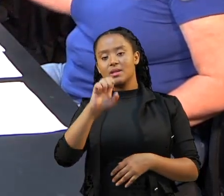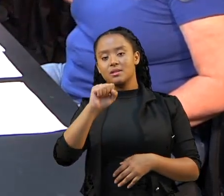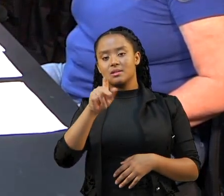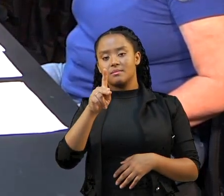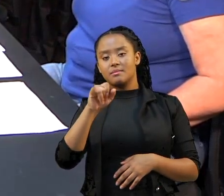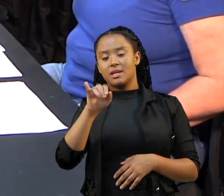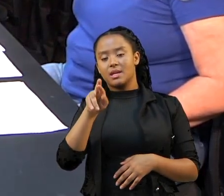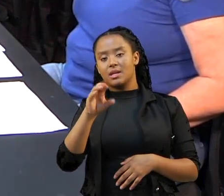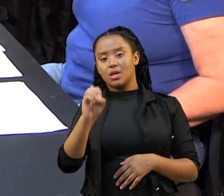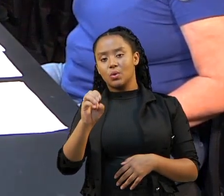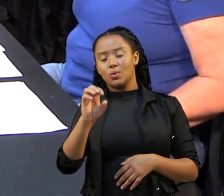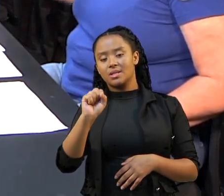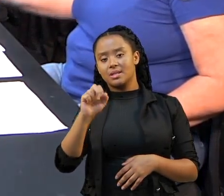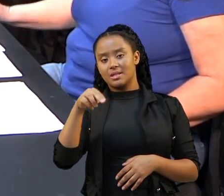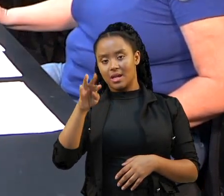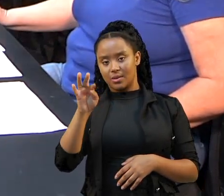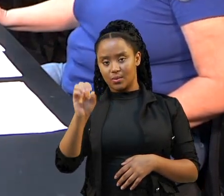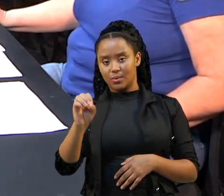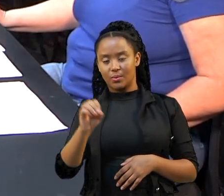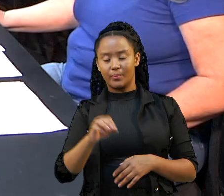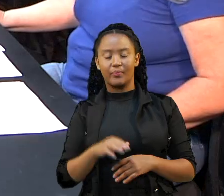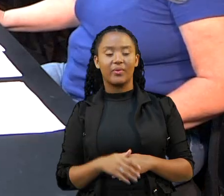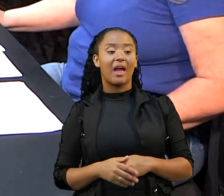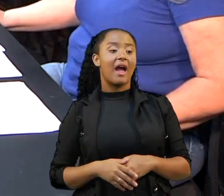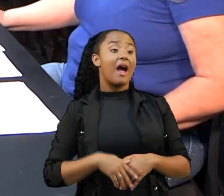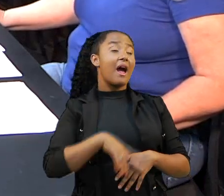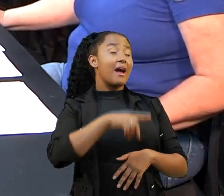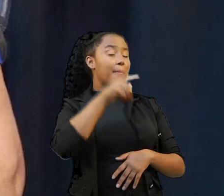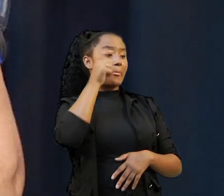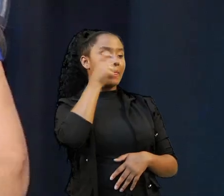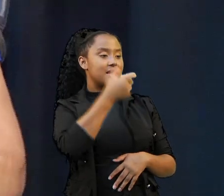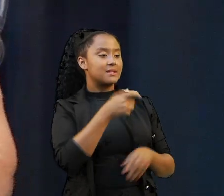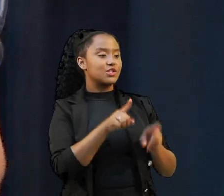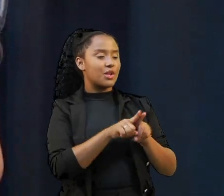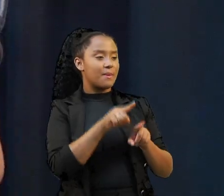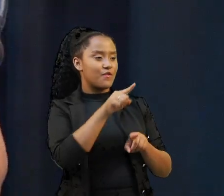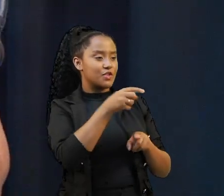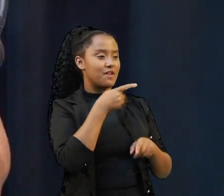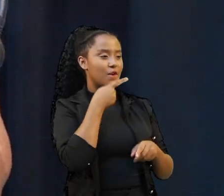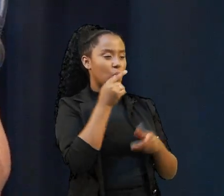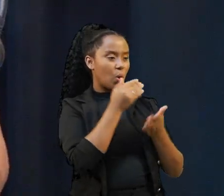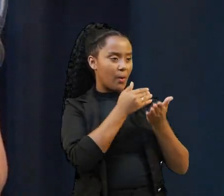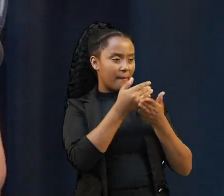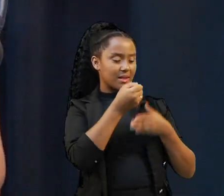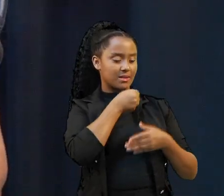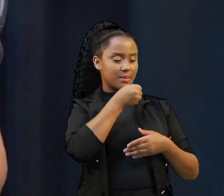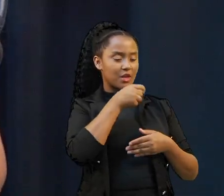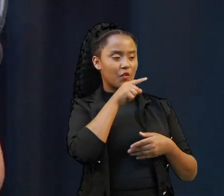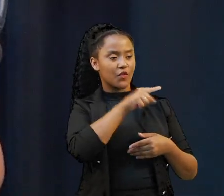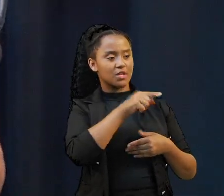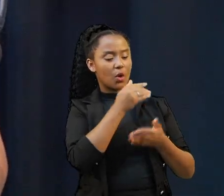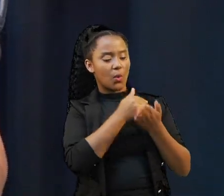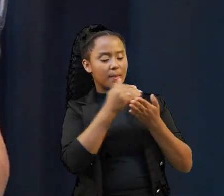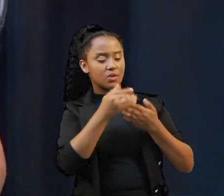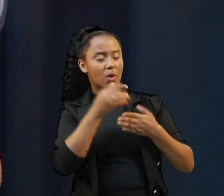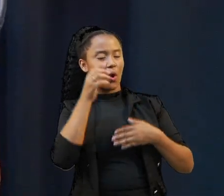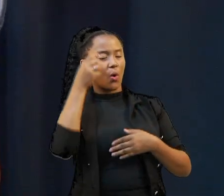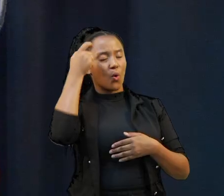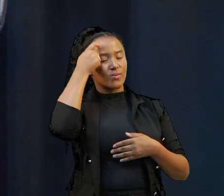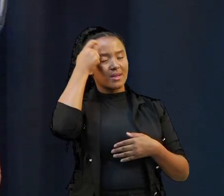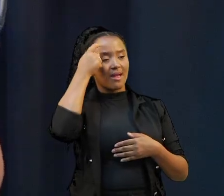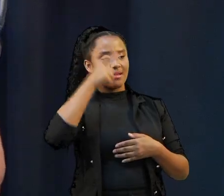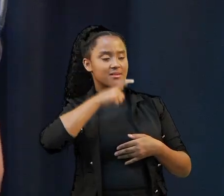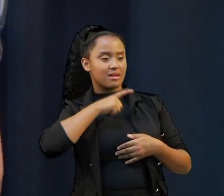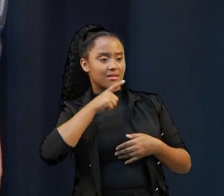Brena, que ela colocou no comecinho da entrevista dela, Vitor Hugo, que ela começou a ter essa consciência